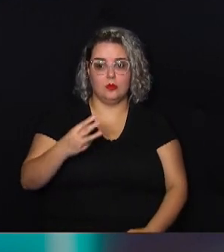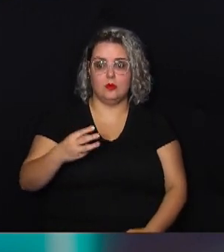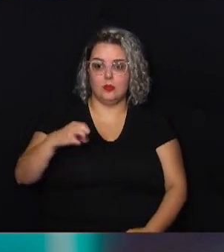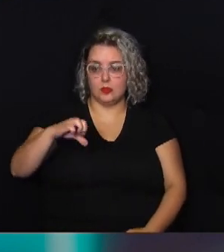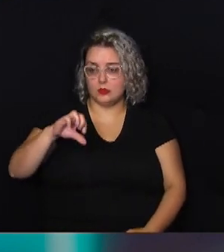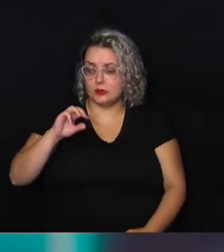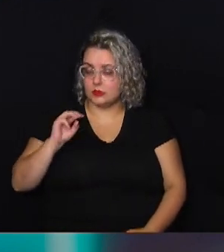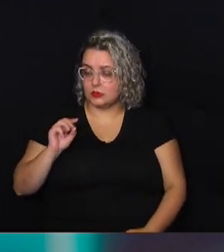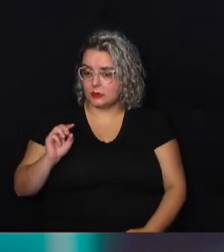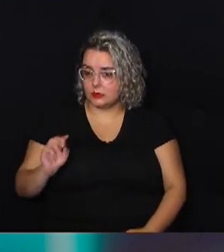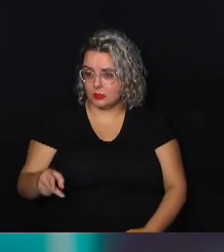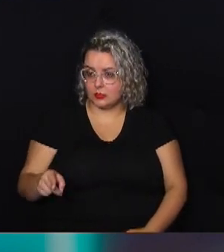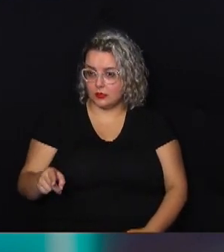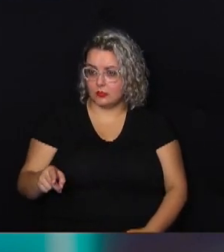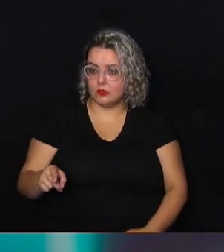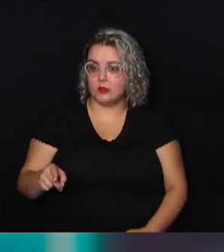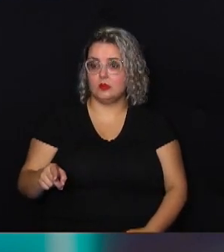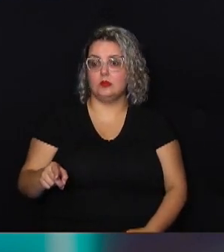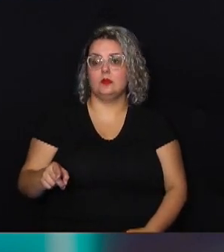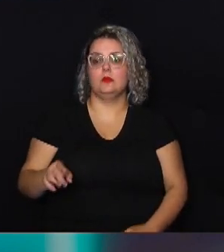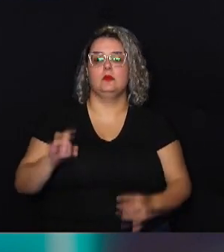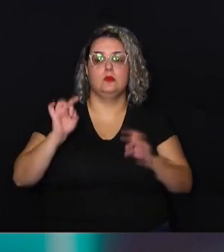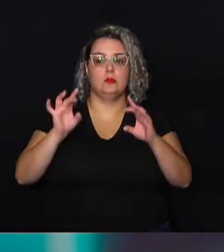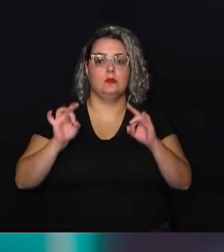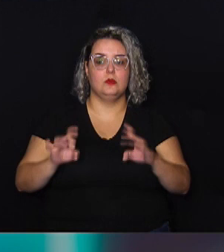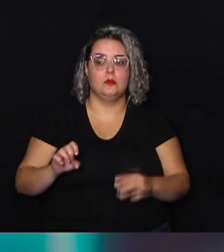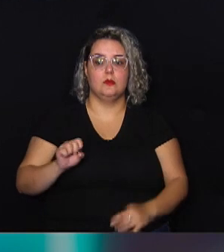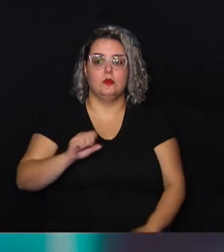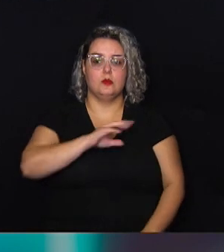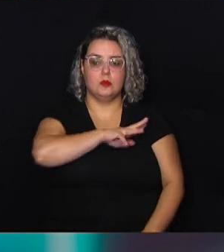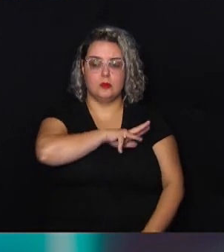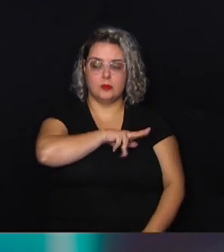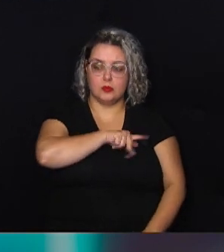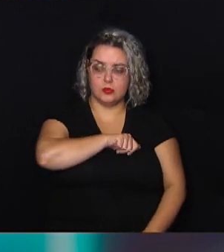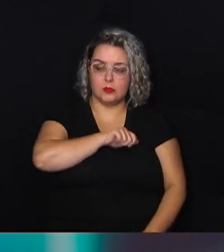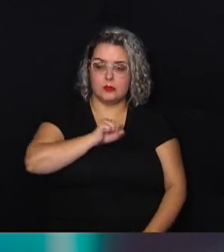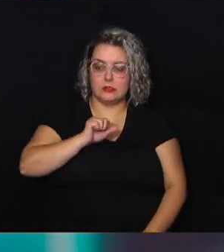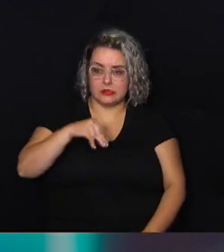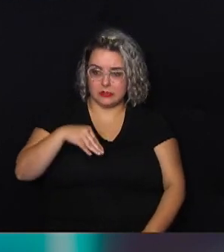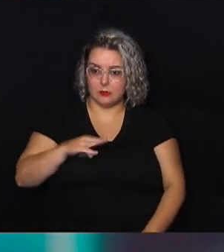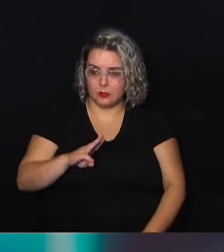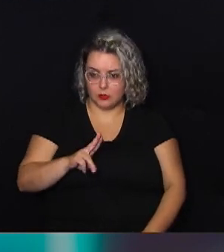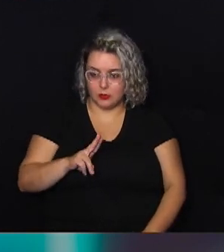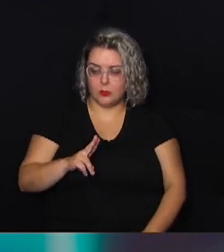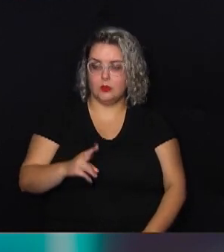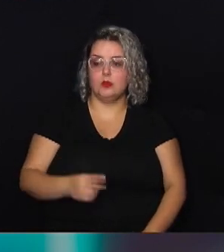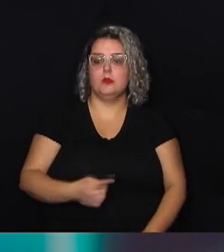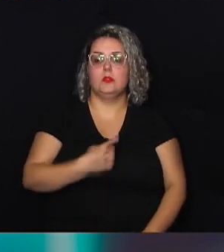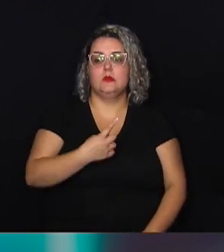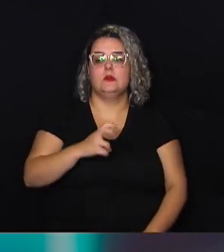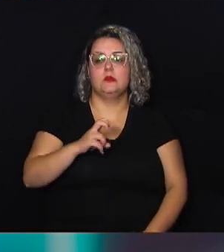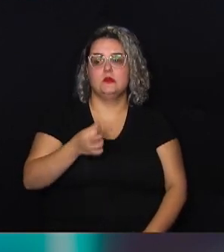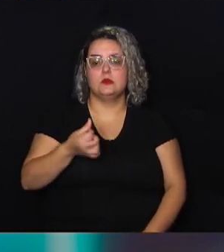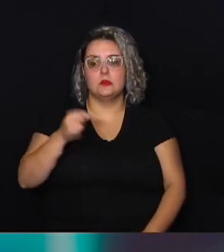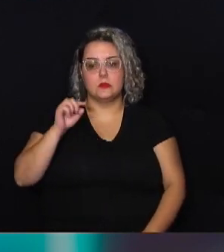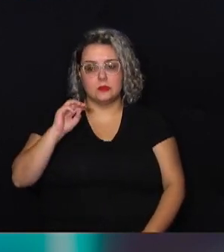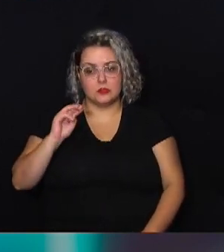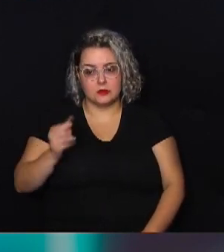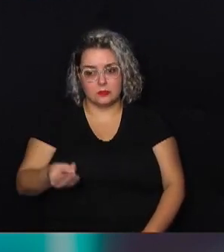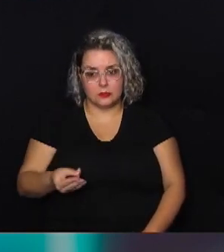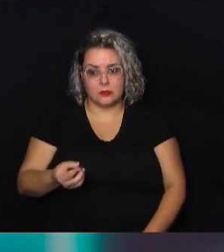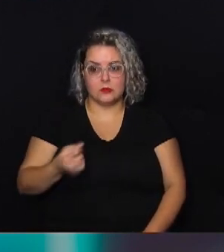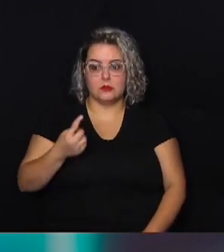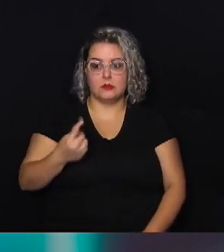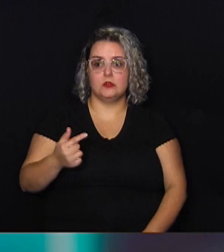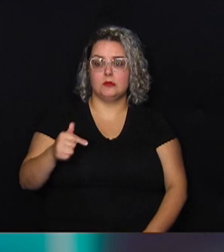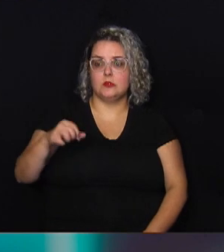mil exclusivamente para o SAMU, e 56 milhões 769 mil